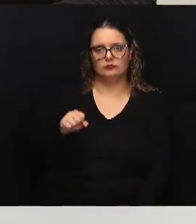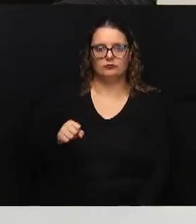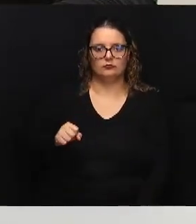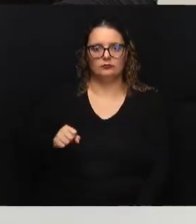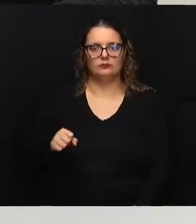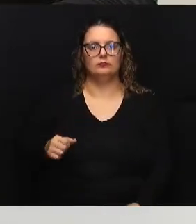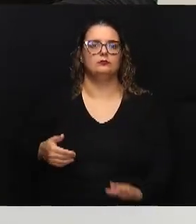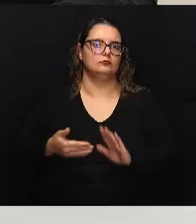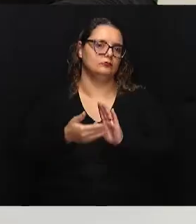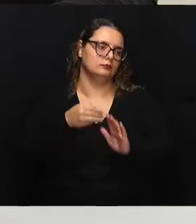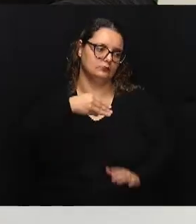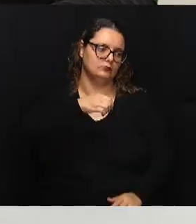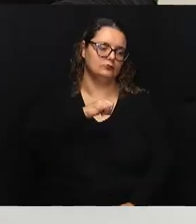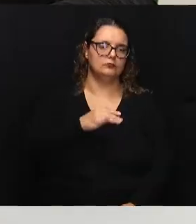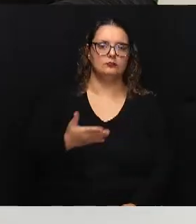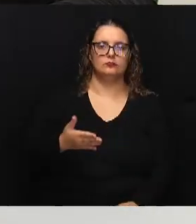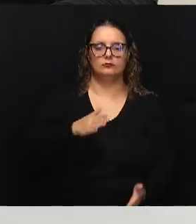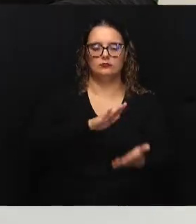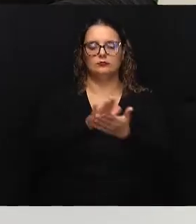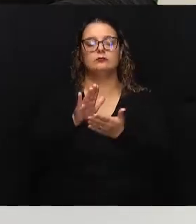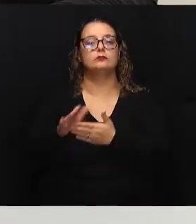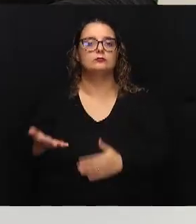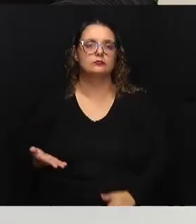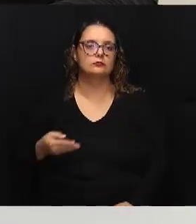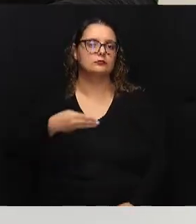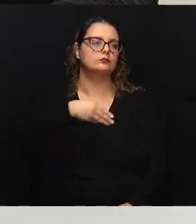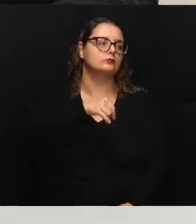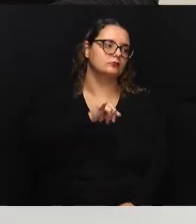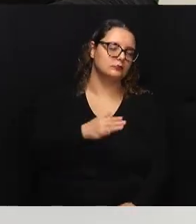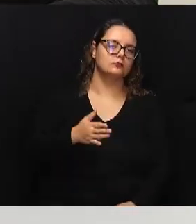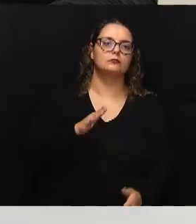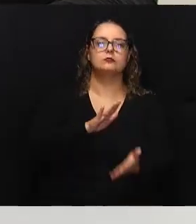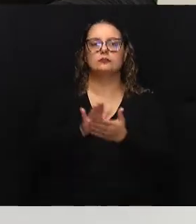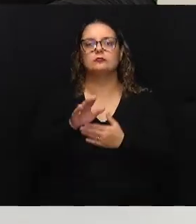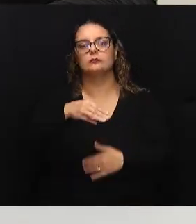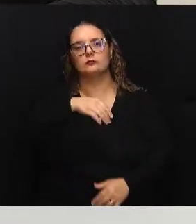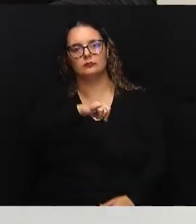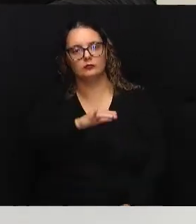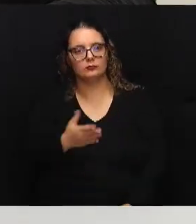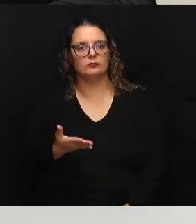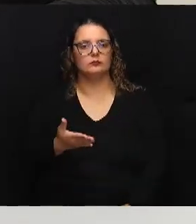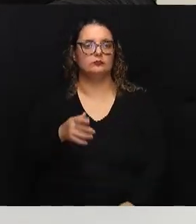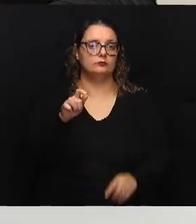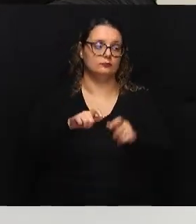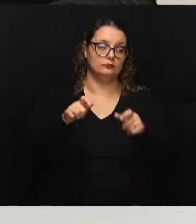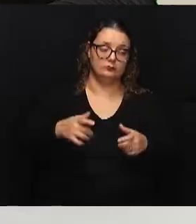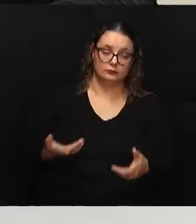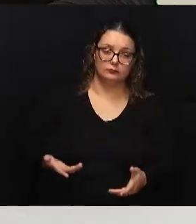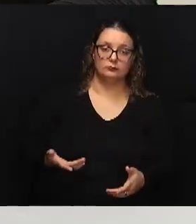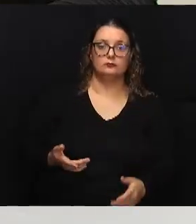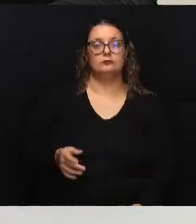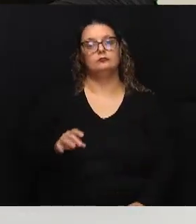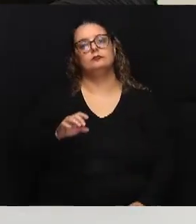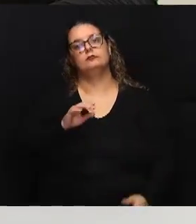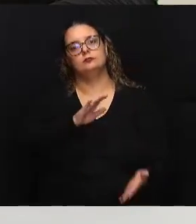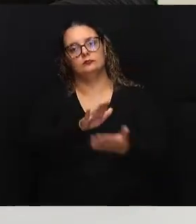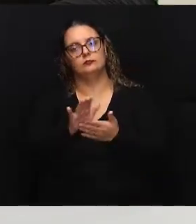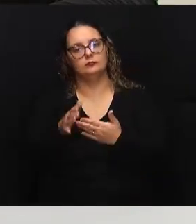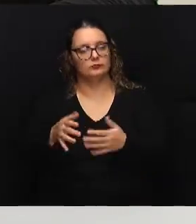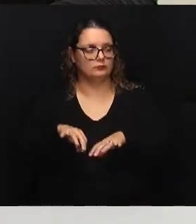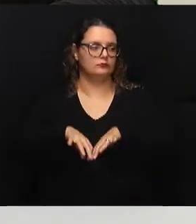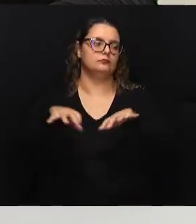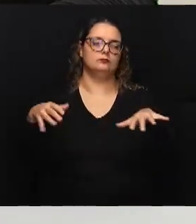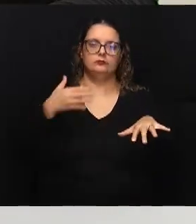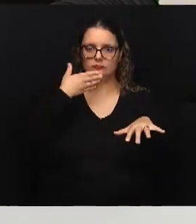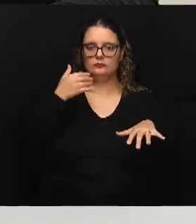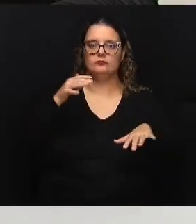MEI, né, mas o que você gasta com a MEI, você gasta com a MEI. Aquilo que você gasta com a pessoa física, gasta com a pessoa física. Assim você consegue fazer melhor